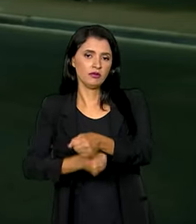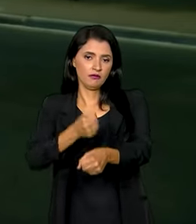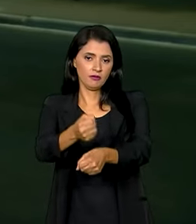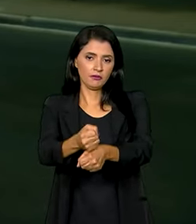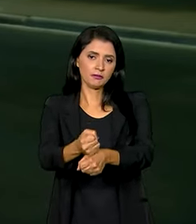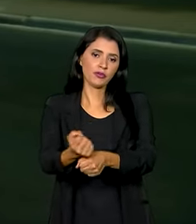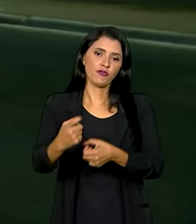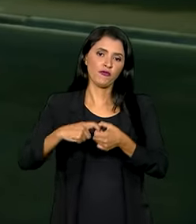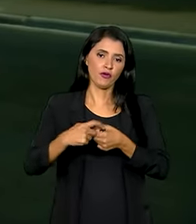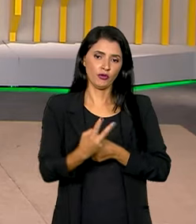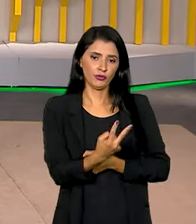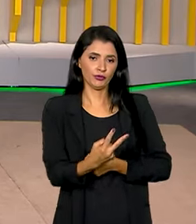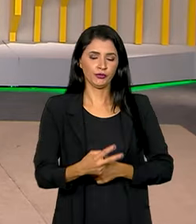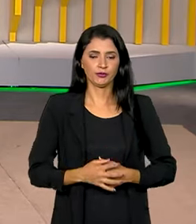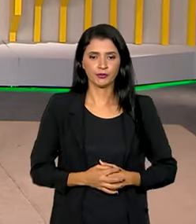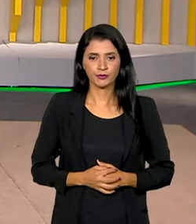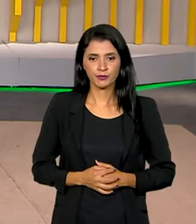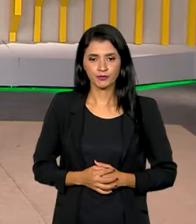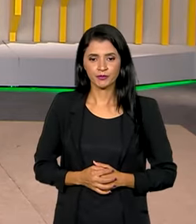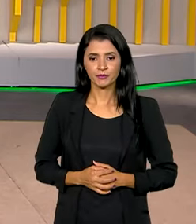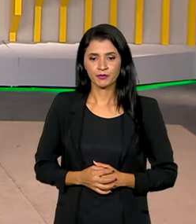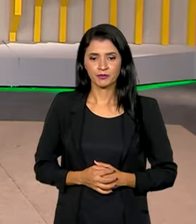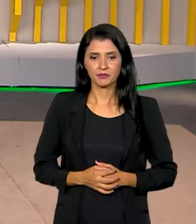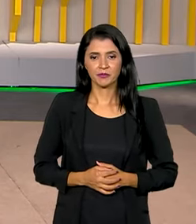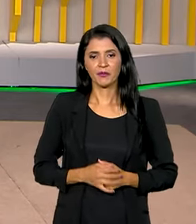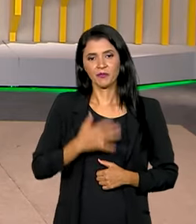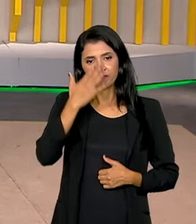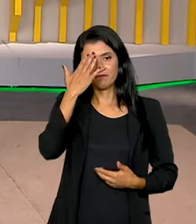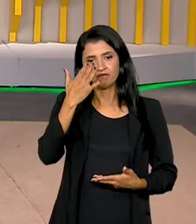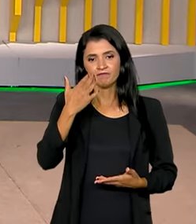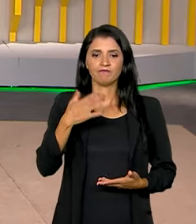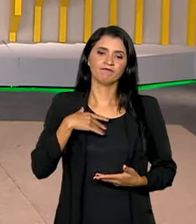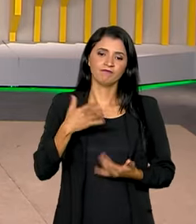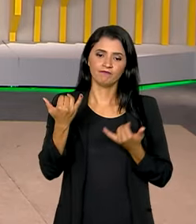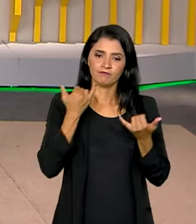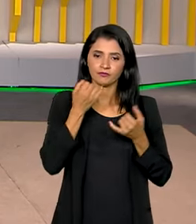Eu volto com vocês. Sem dúvida, Pablo. Positivos e promissores. Obrigado. Boa noite para você.